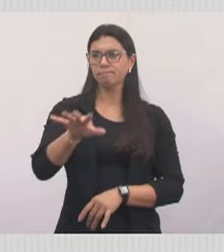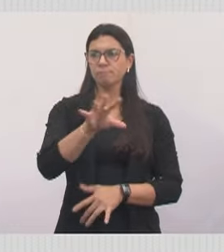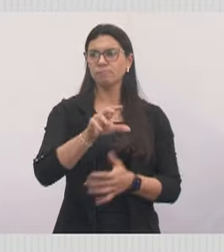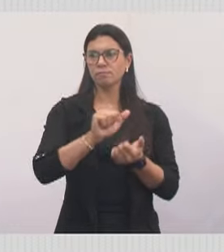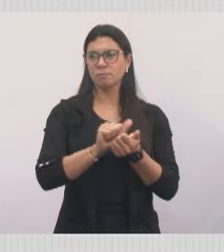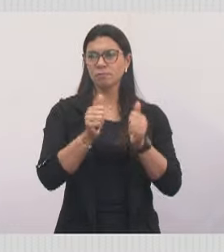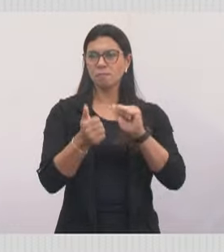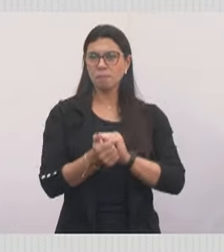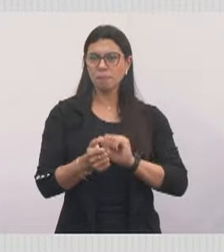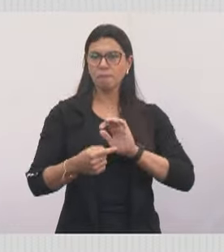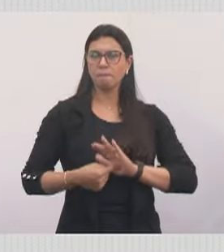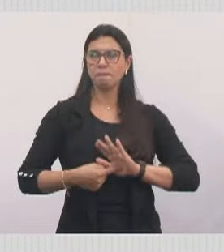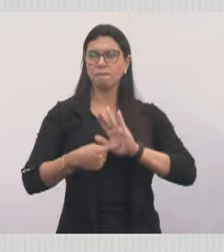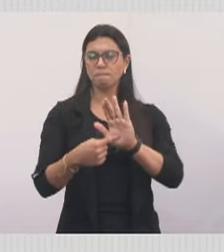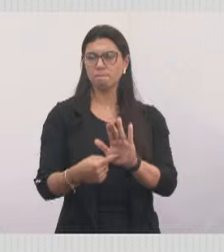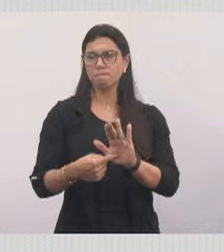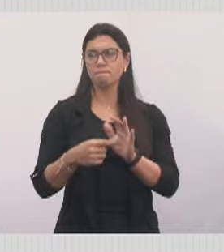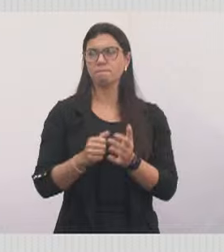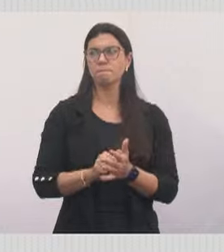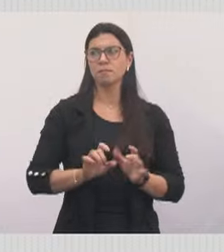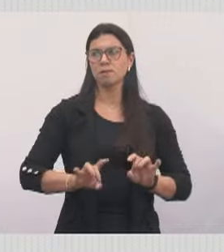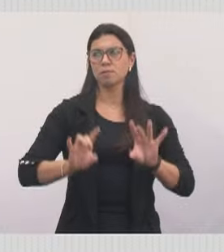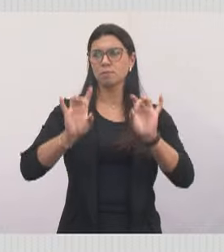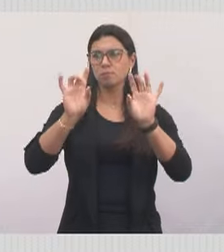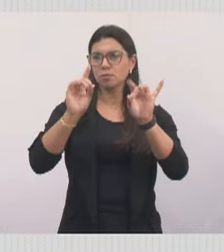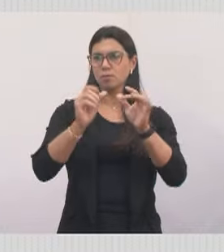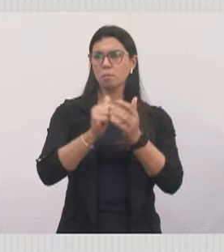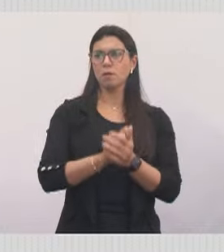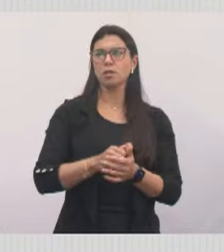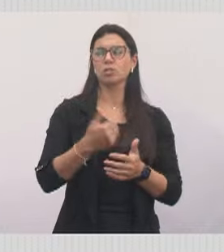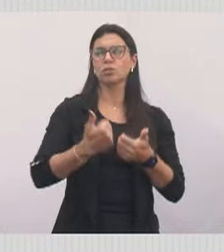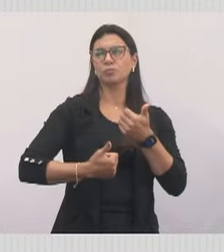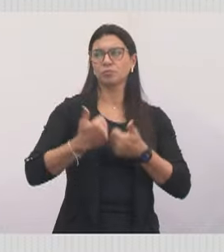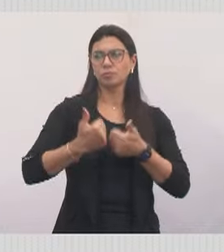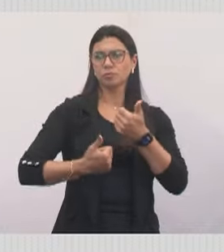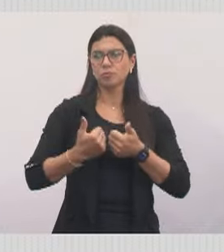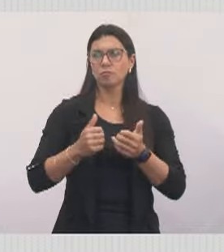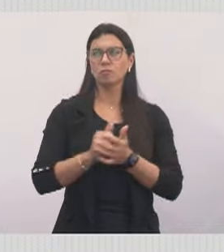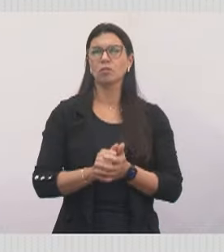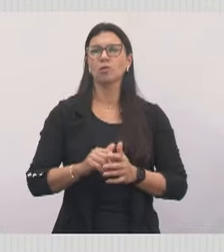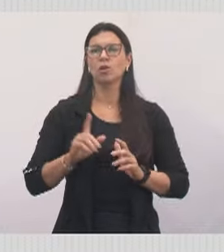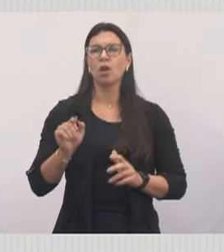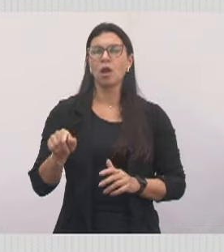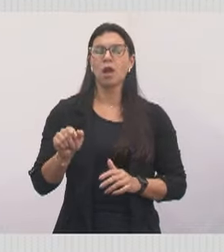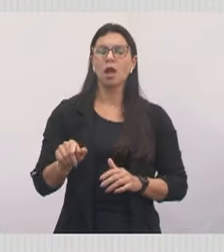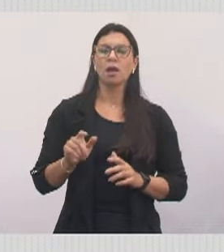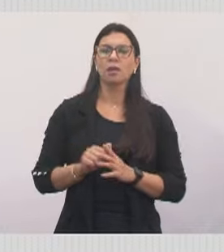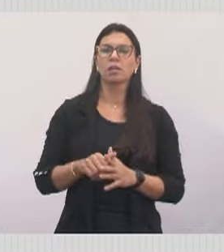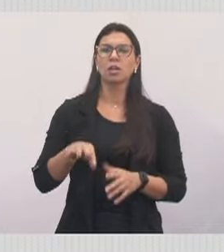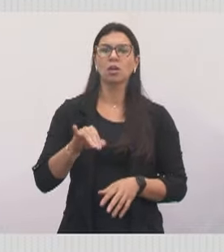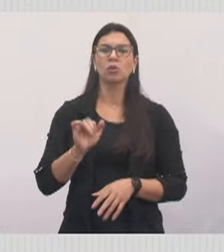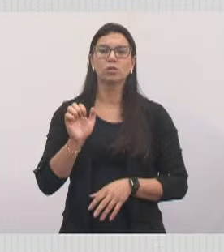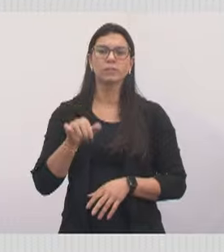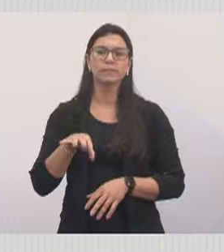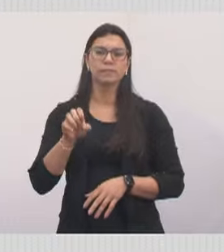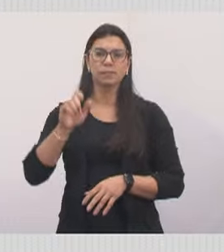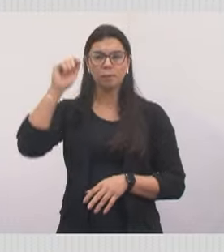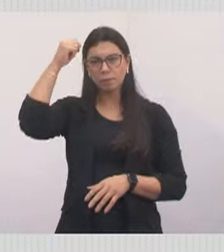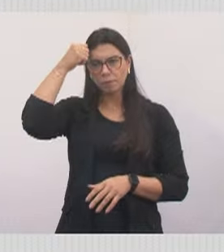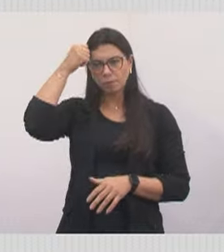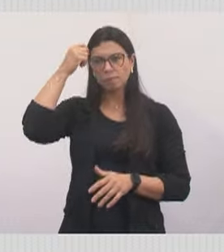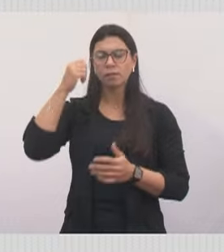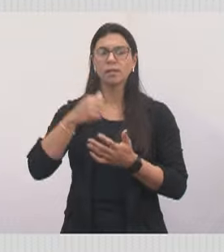especialmente também no futebol. A gente sabe que o Ponte Preta hoje, ele também possui outras atividades, né? Então,